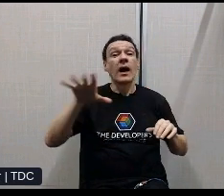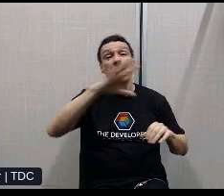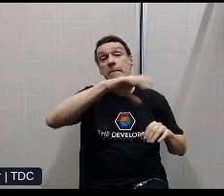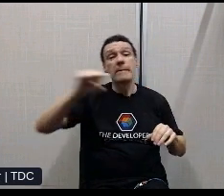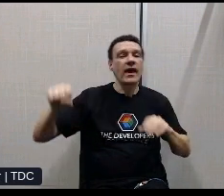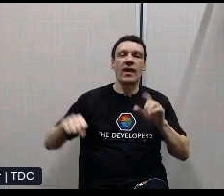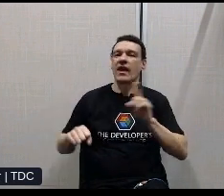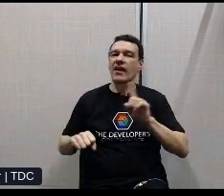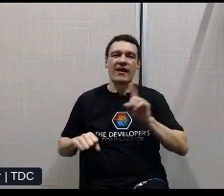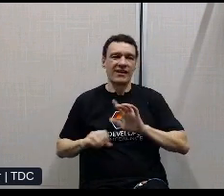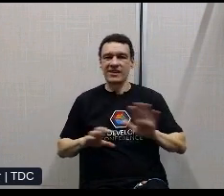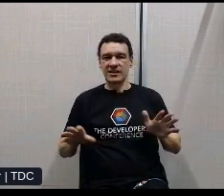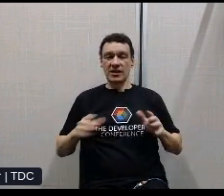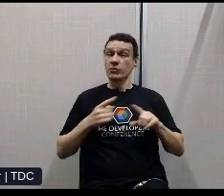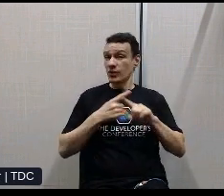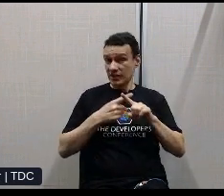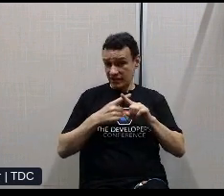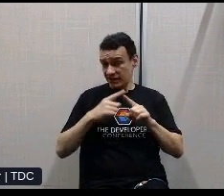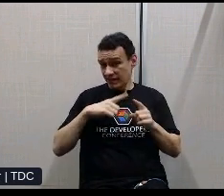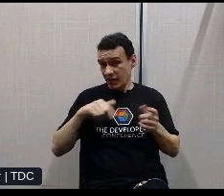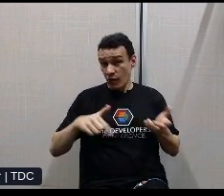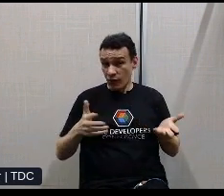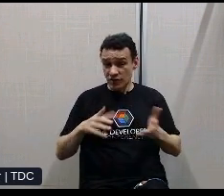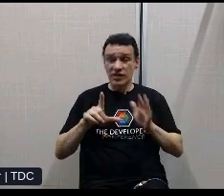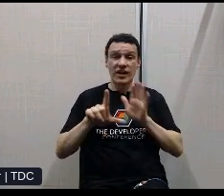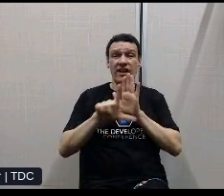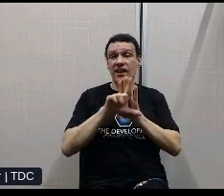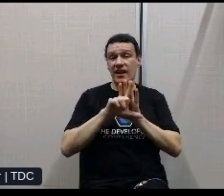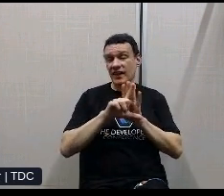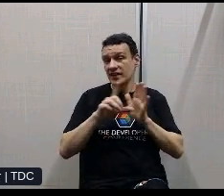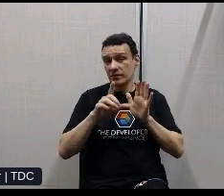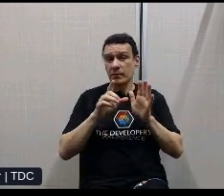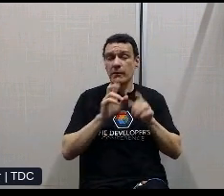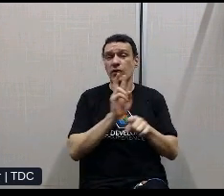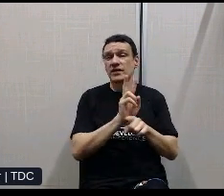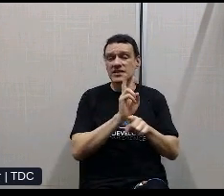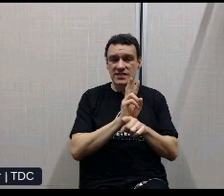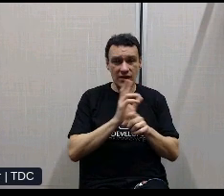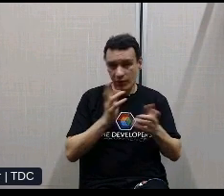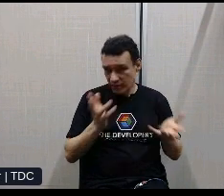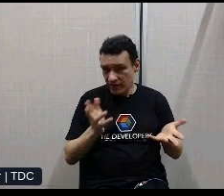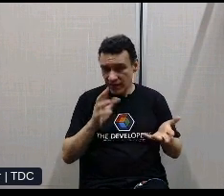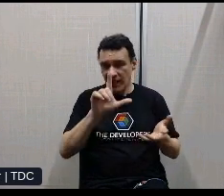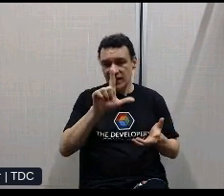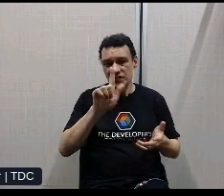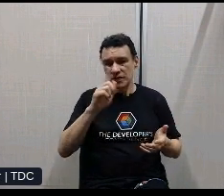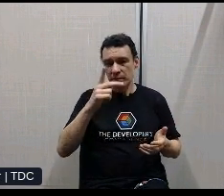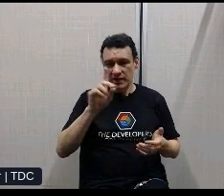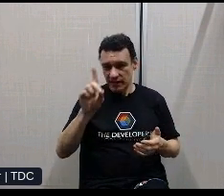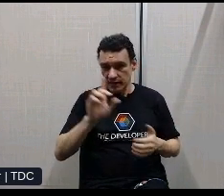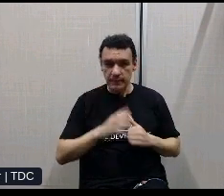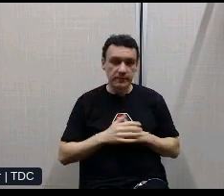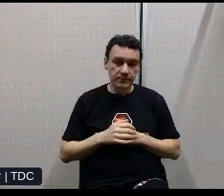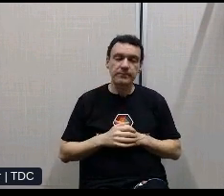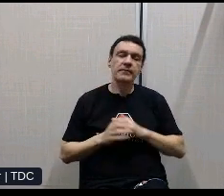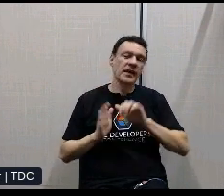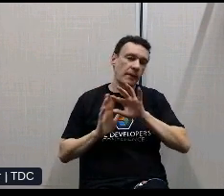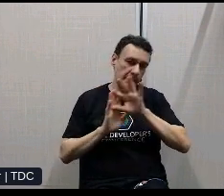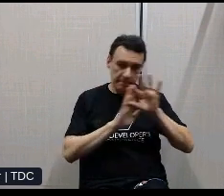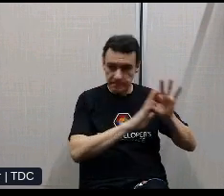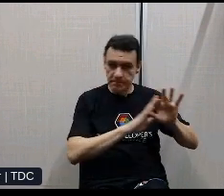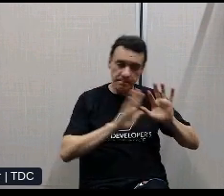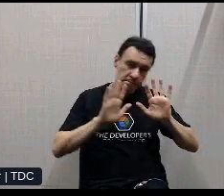lei de proteção de dados. E aí, por último, a gente tem a inteligência artificial machine learning, como eu disse, né? Então, se a gente tem